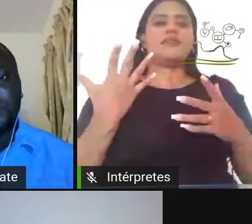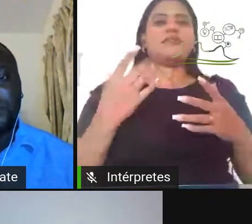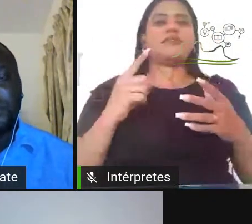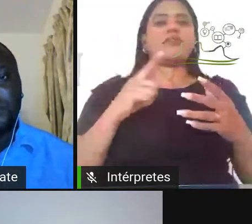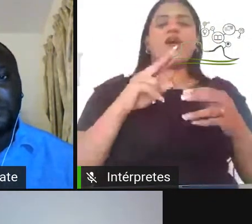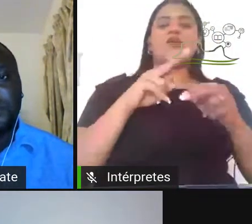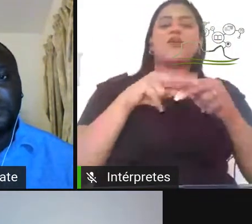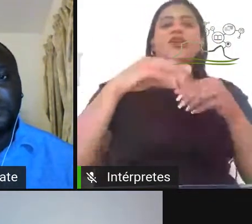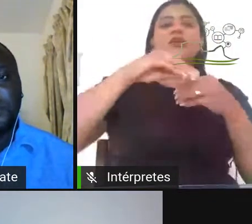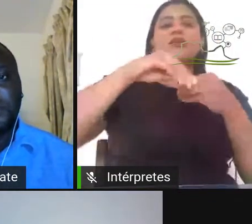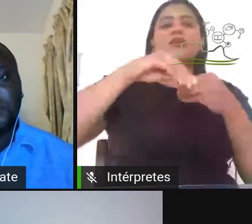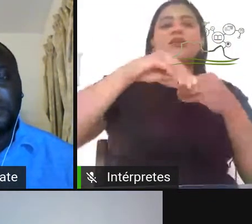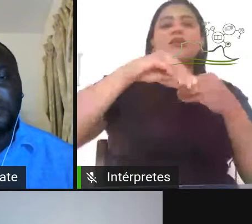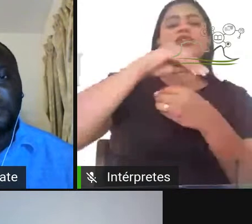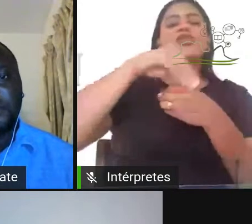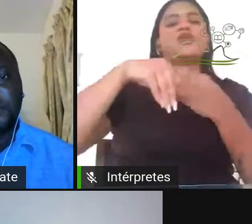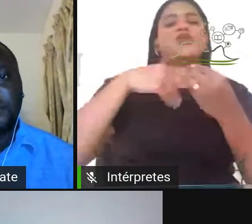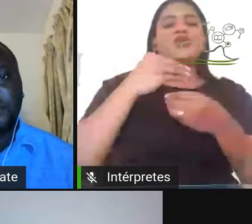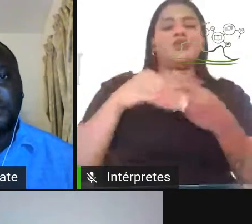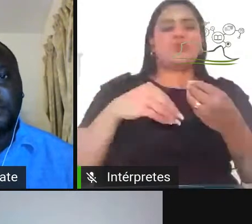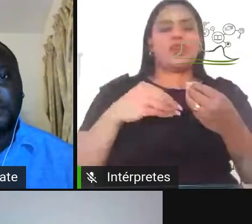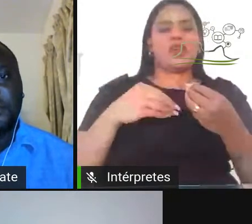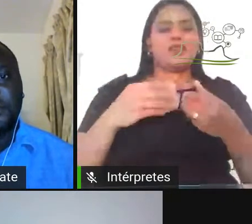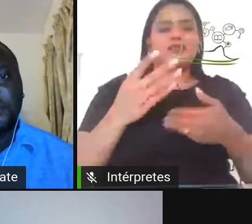de autodescoberta.